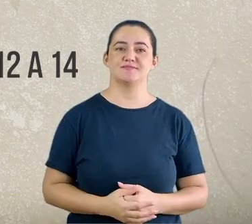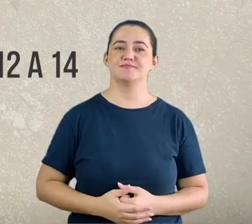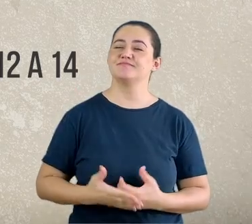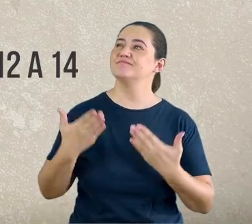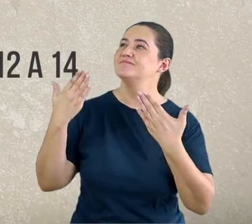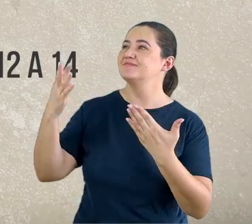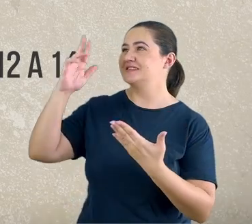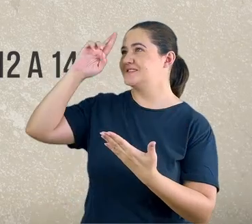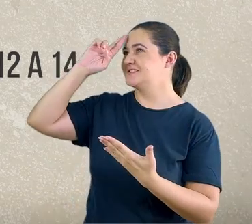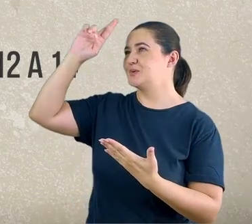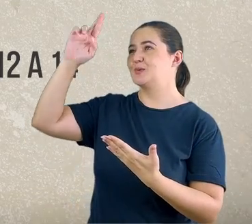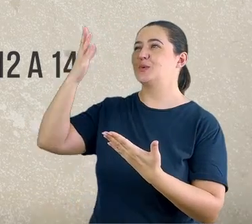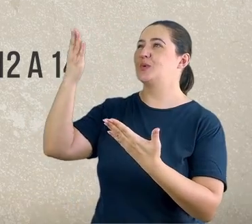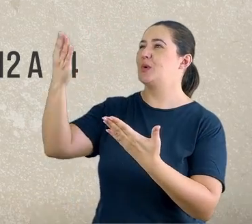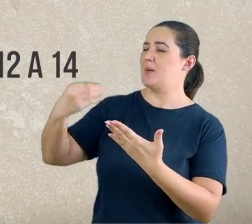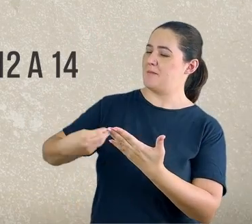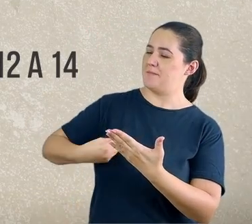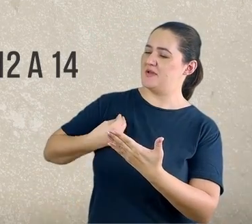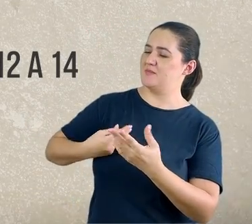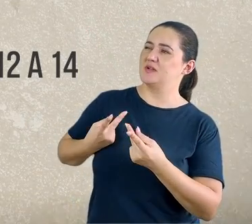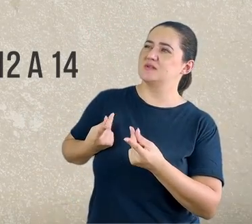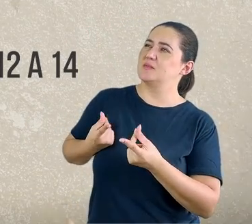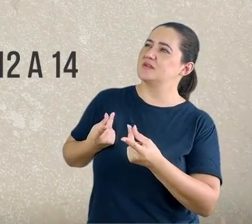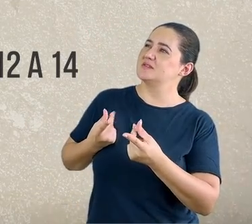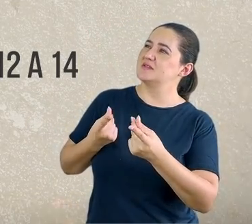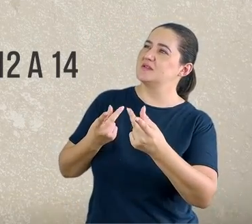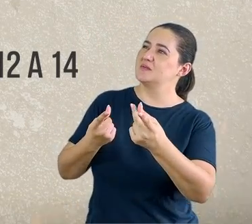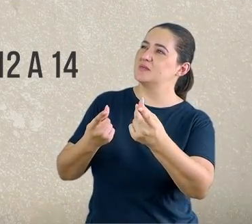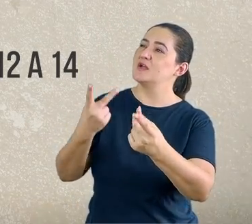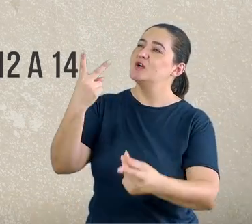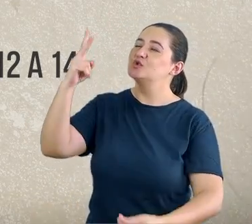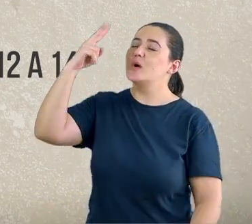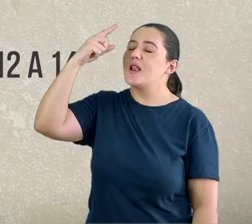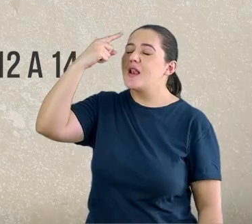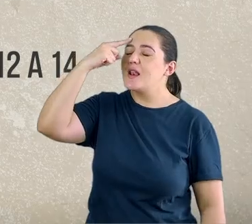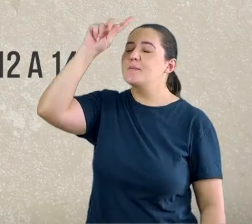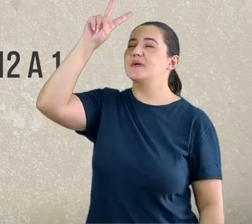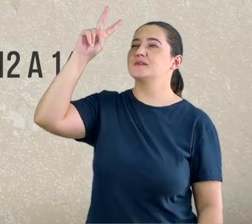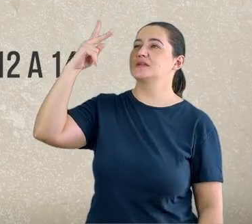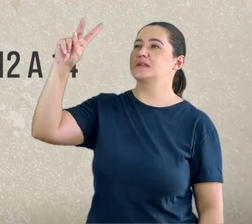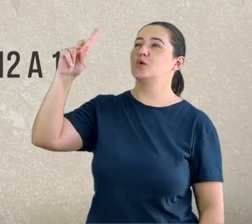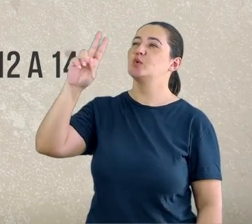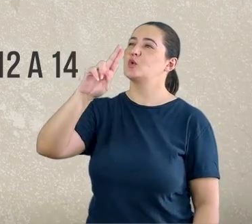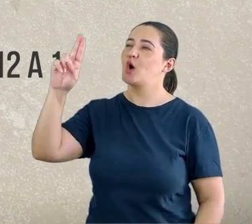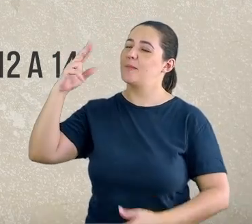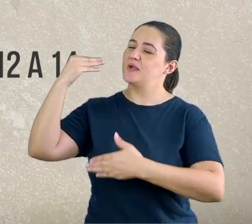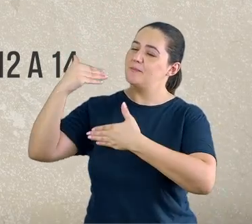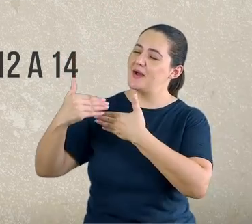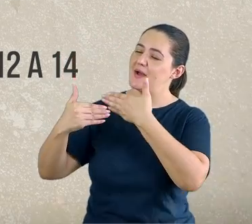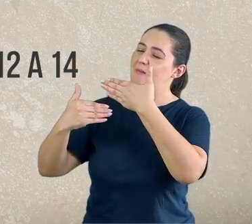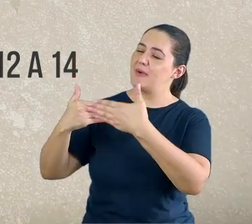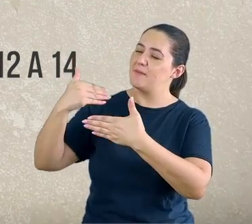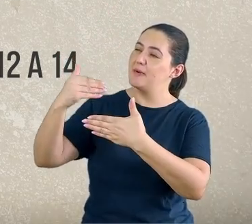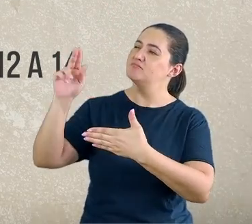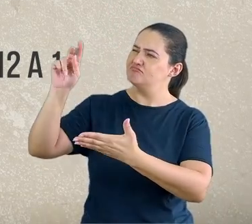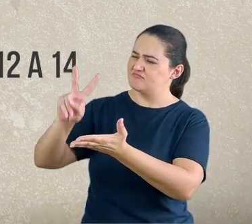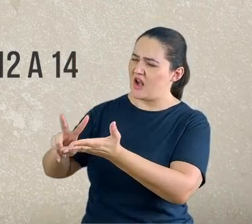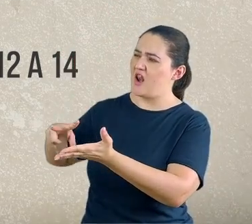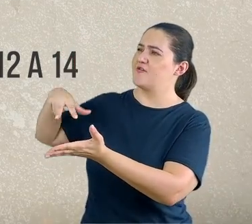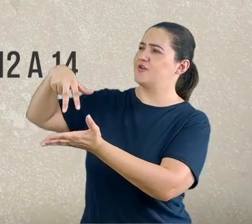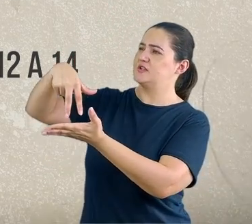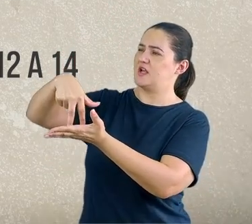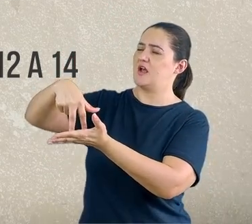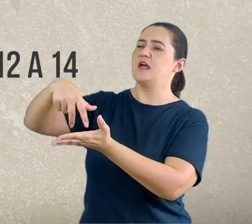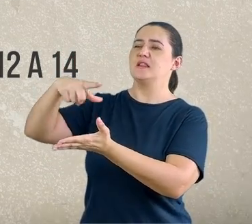porém, Senhor, permaneces para sempre, e a memória do teu nome de geração em geração. Tu te levantarás